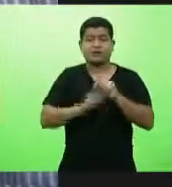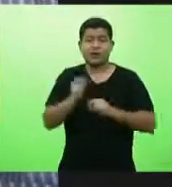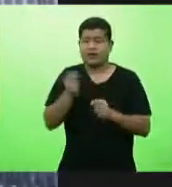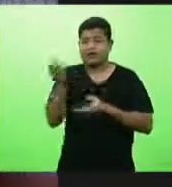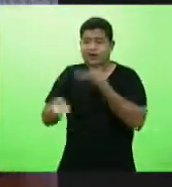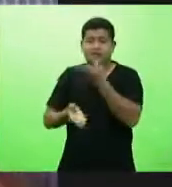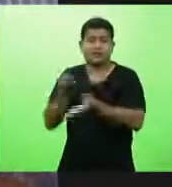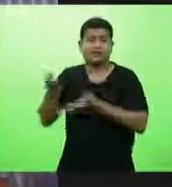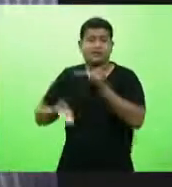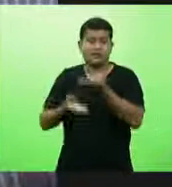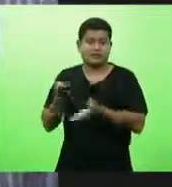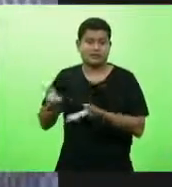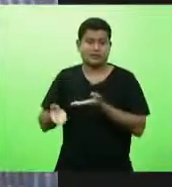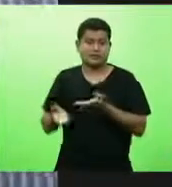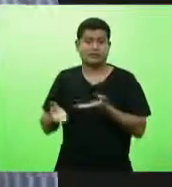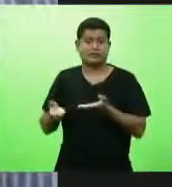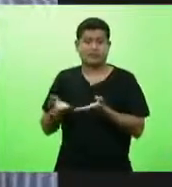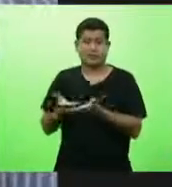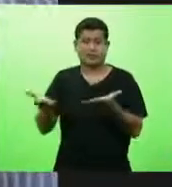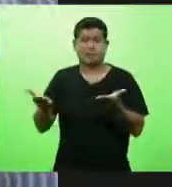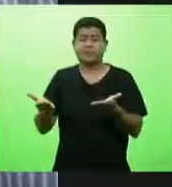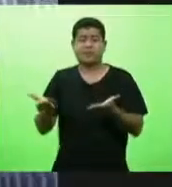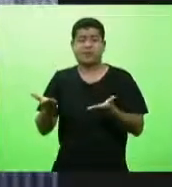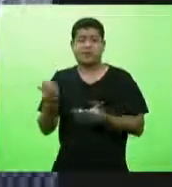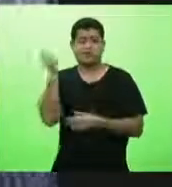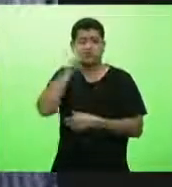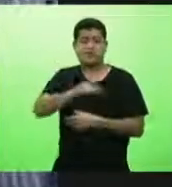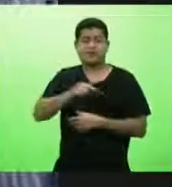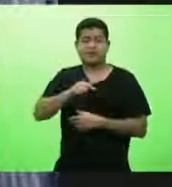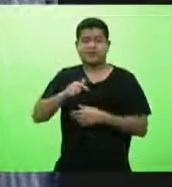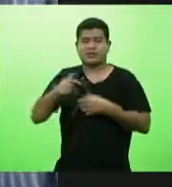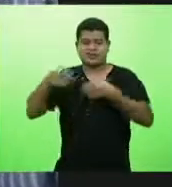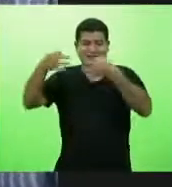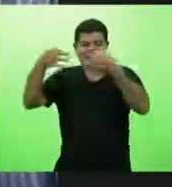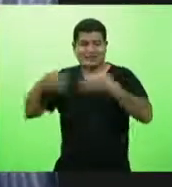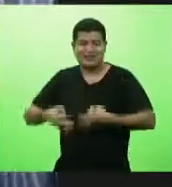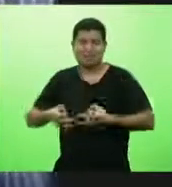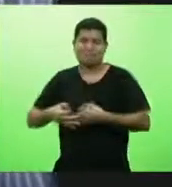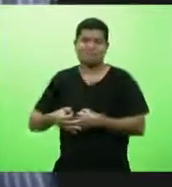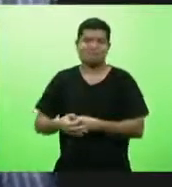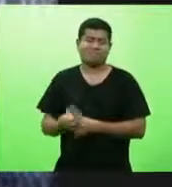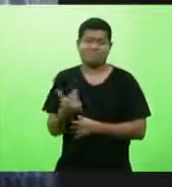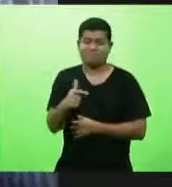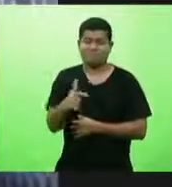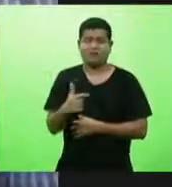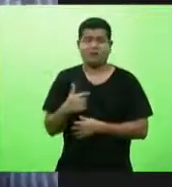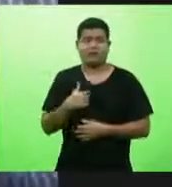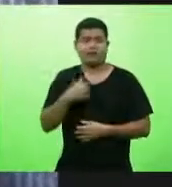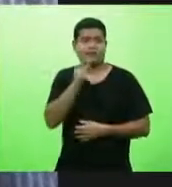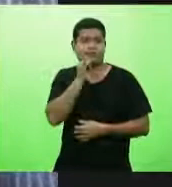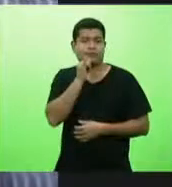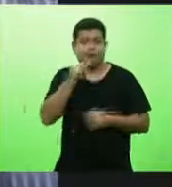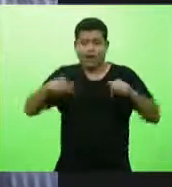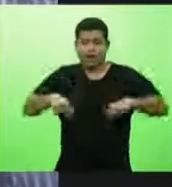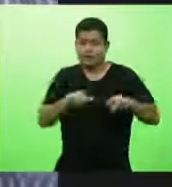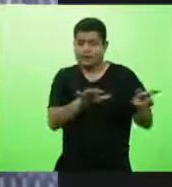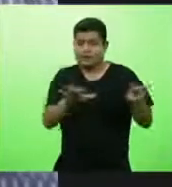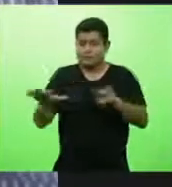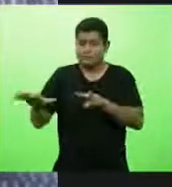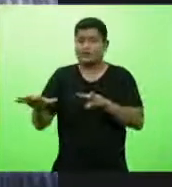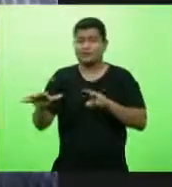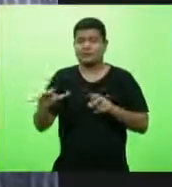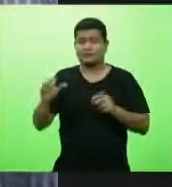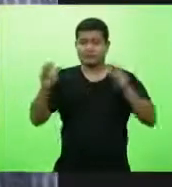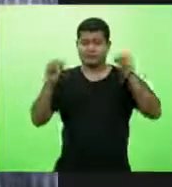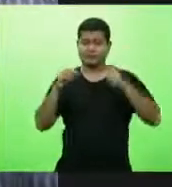oferecer oportunidade para o tratamento. Nessa semana, aqui em Concórdia, nós precisamos de um médico. A